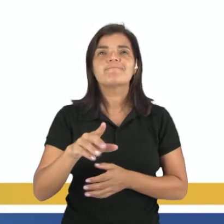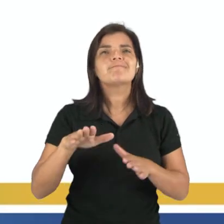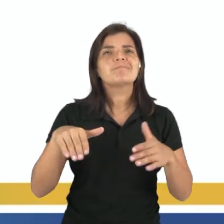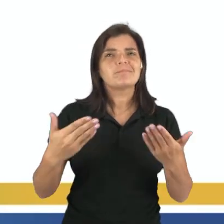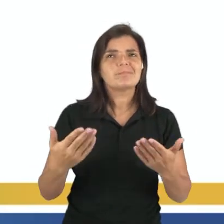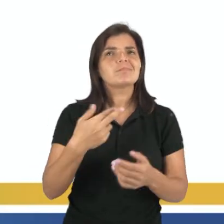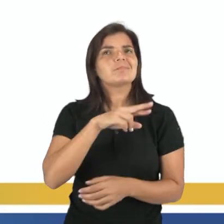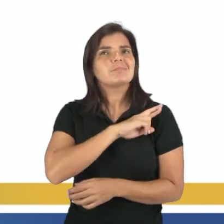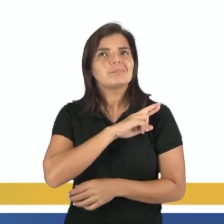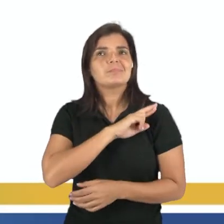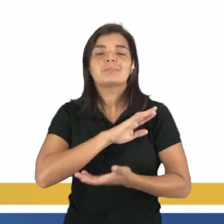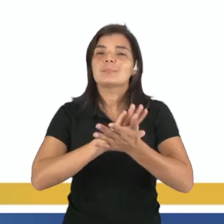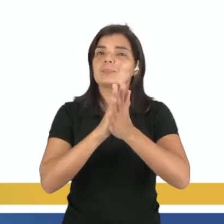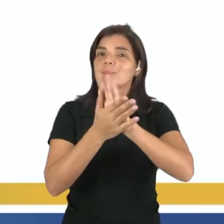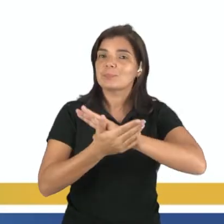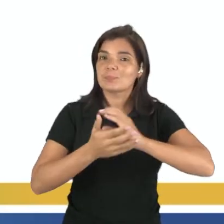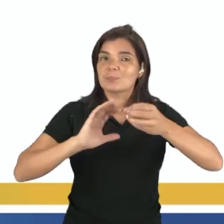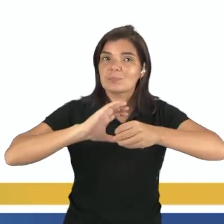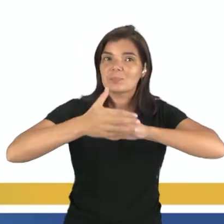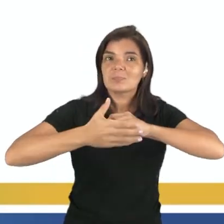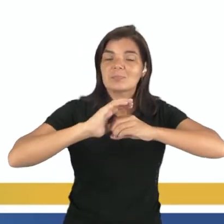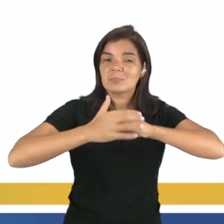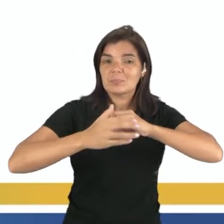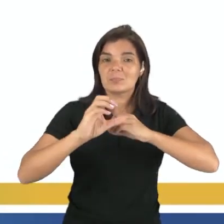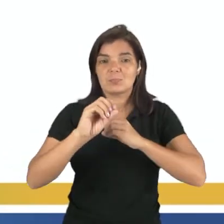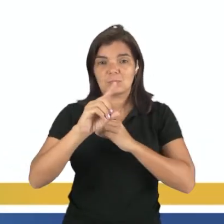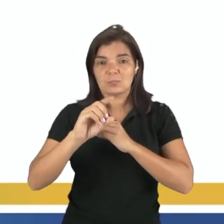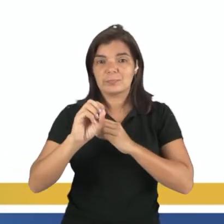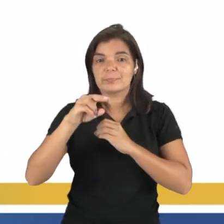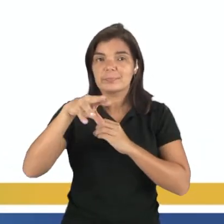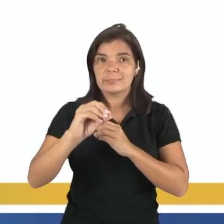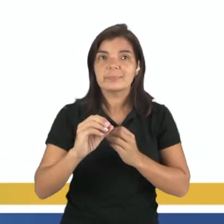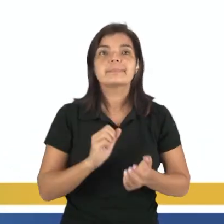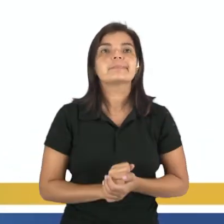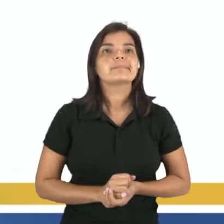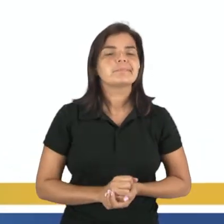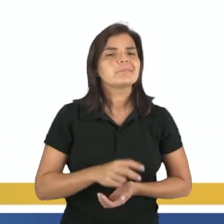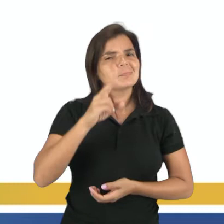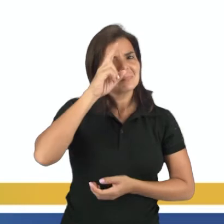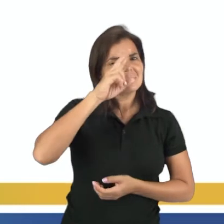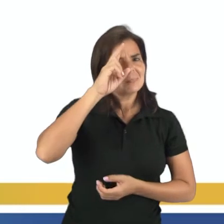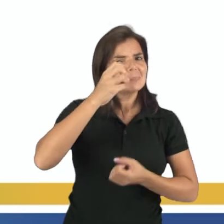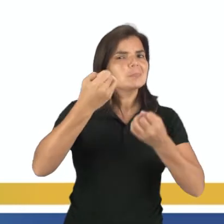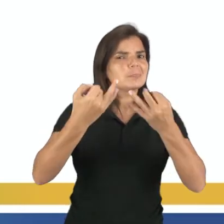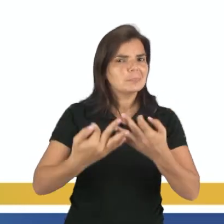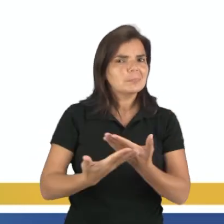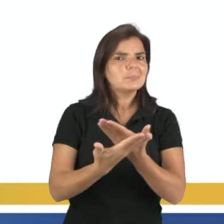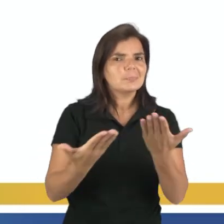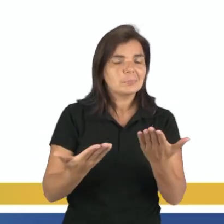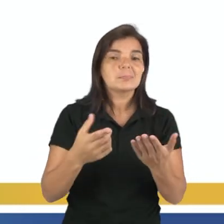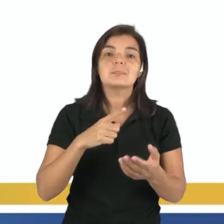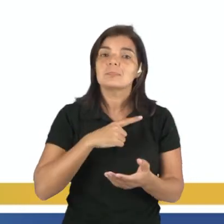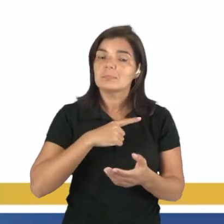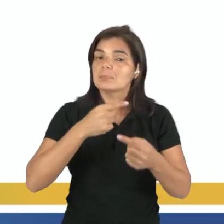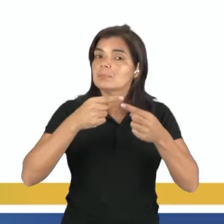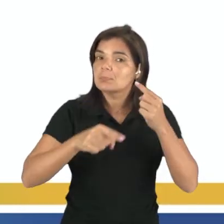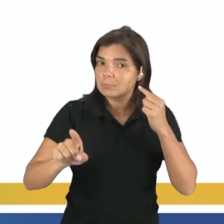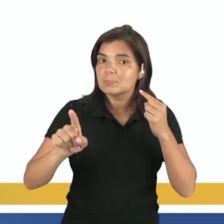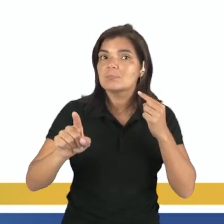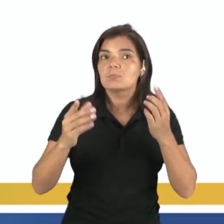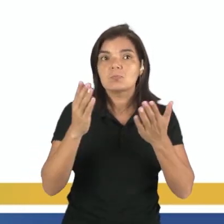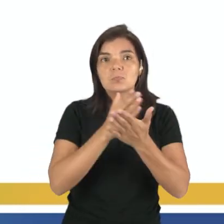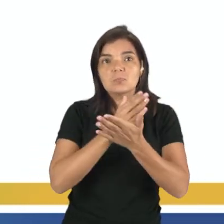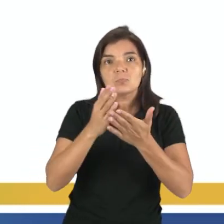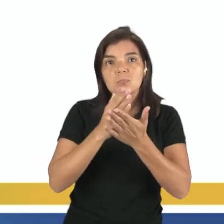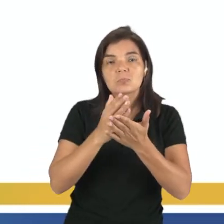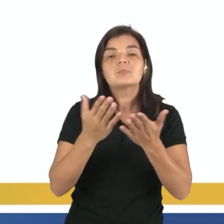é o gás considerado o grande responsável pela destruição da camada de ozônio? Lembra que eu falei para vocês que ele foi até mesmo proibido em